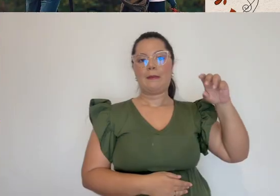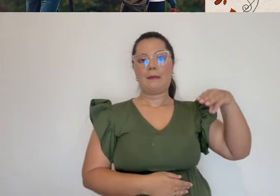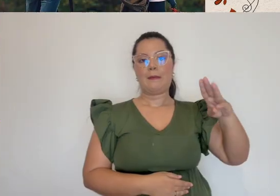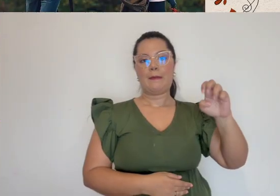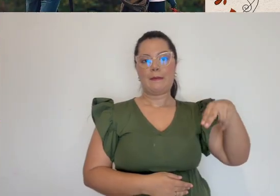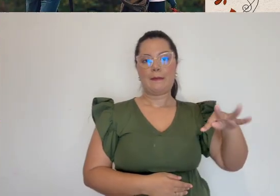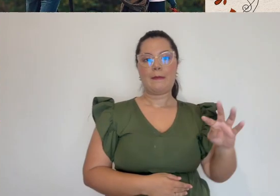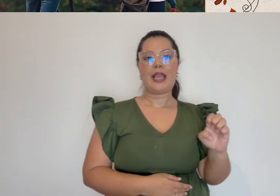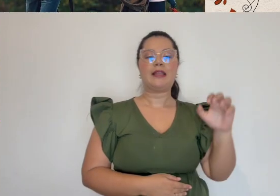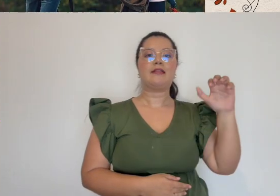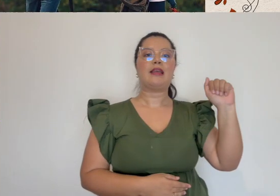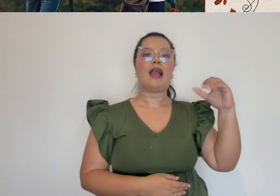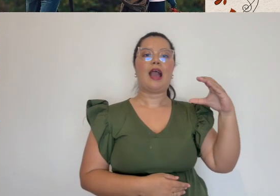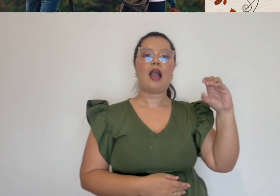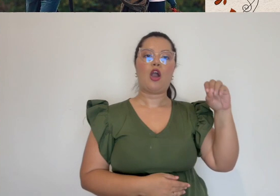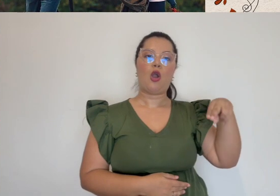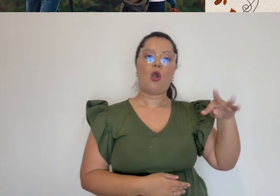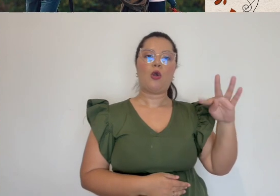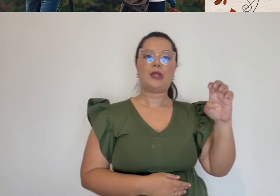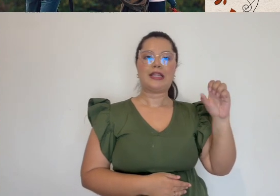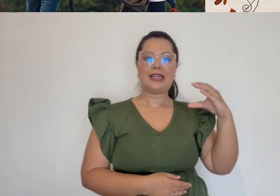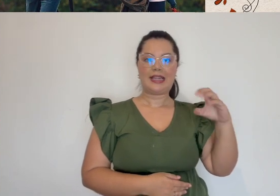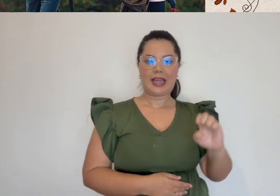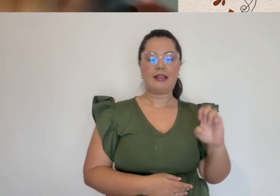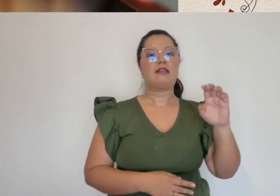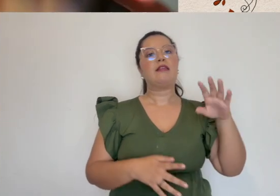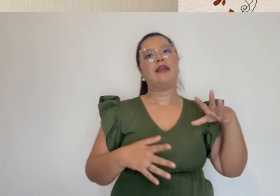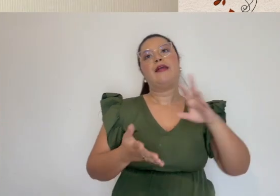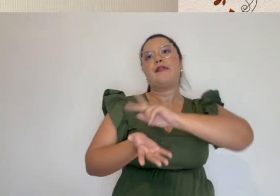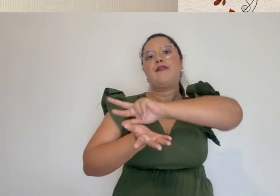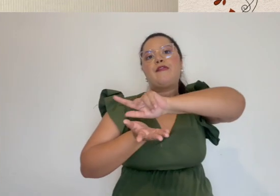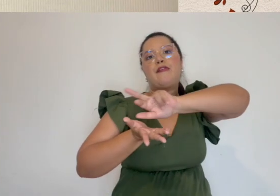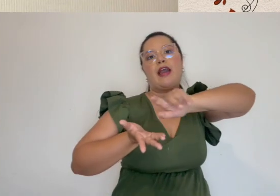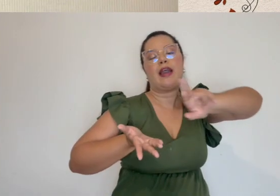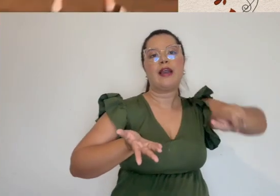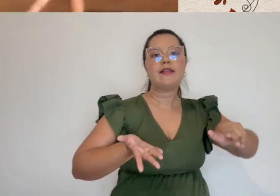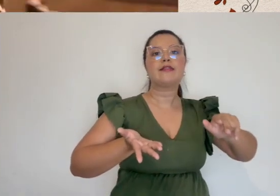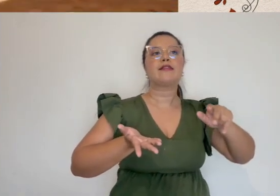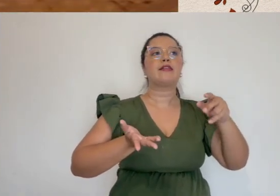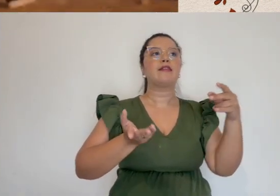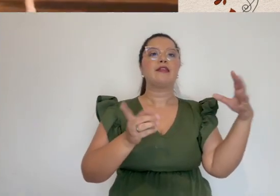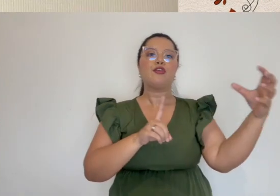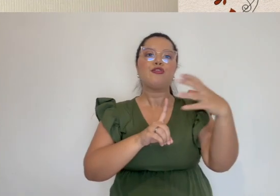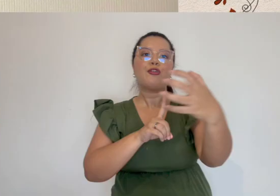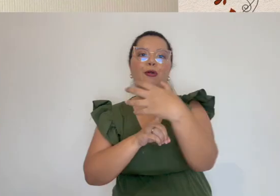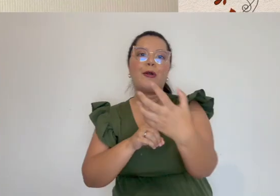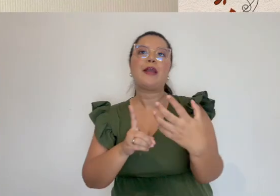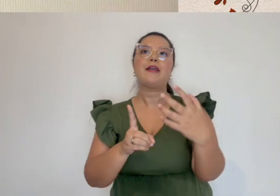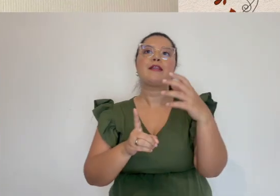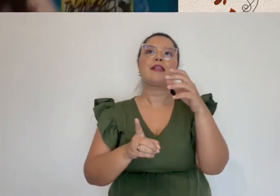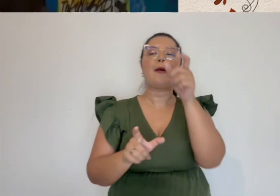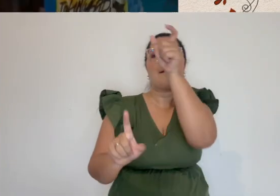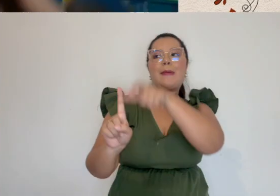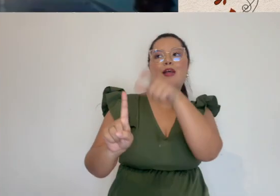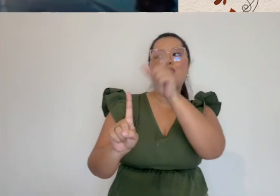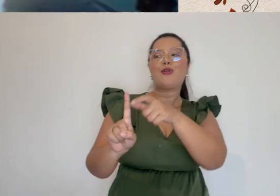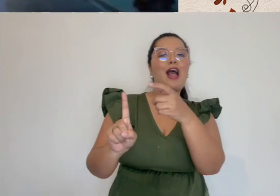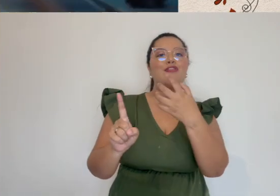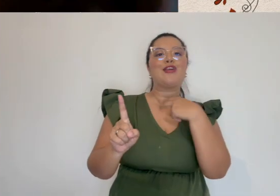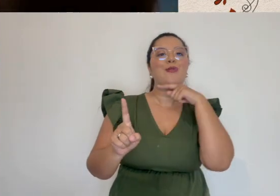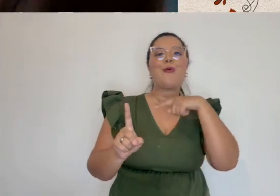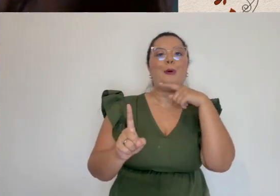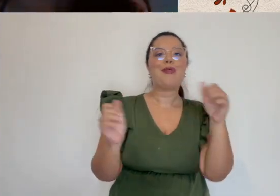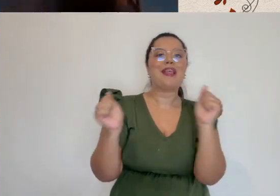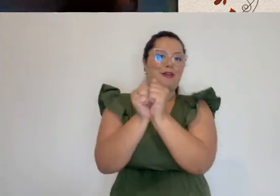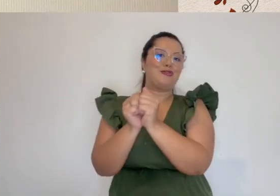Acontece, um filme onde diversas situações fazem com que os personagens não estejam juntos em momentos que eles